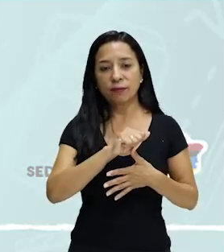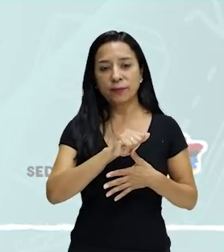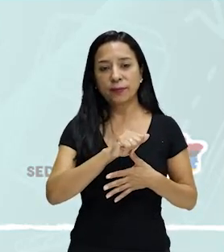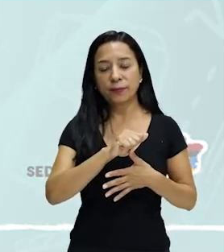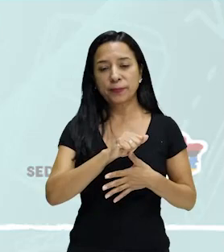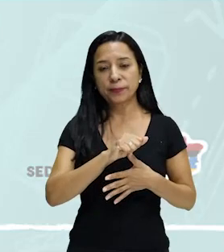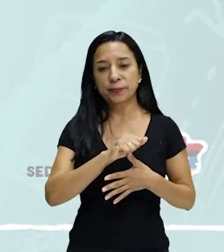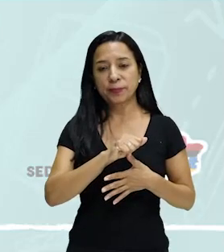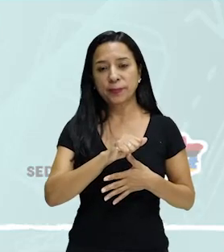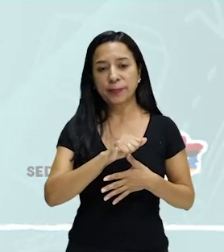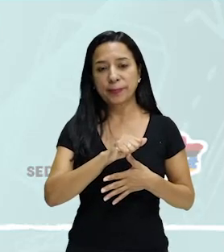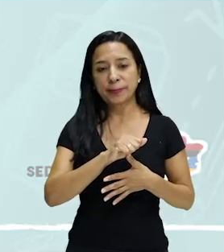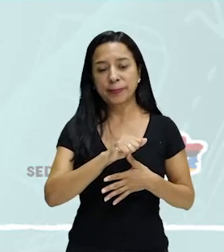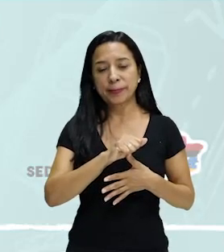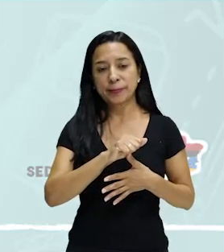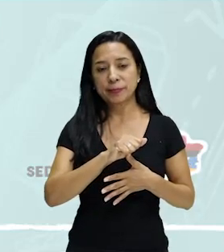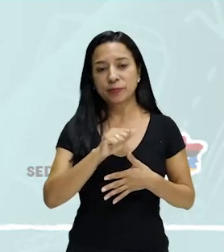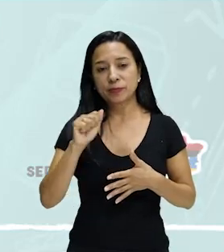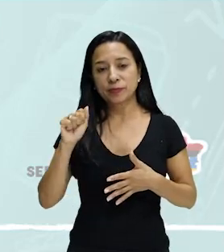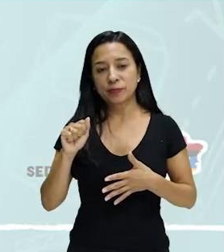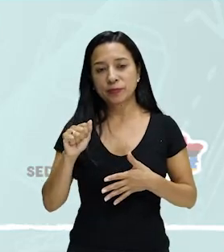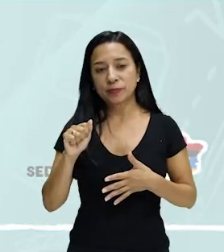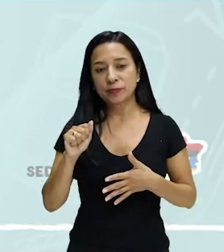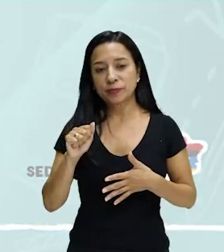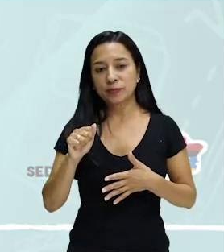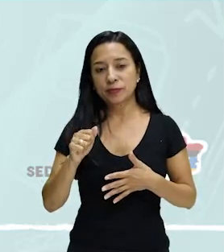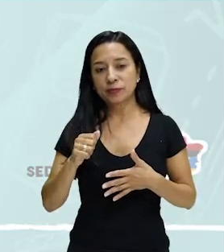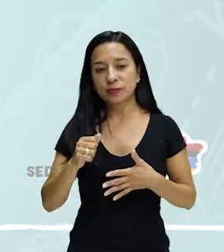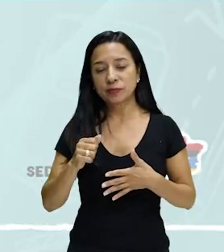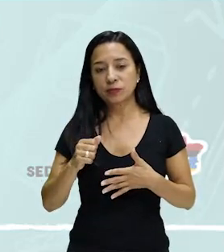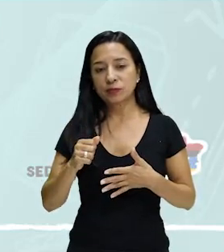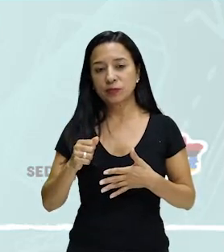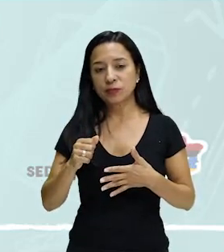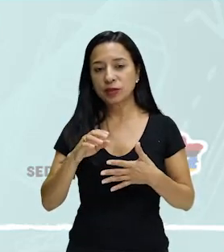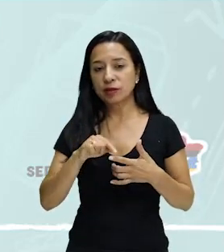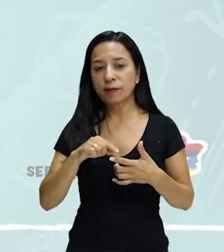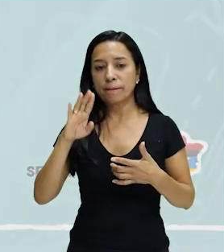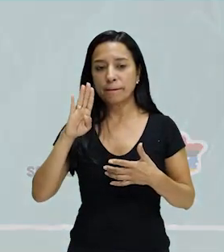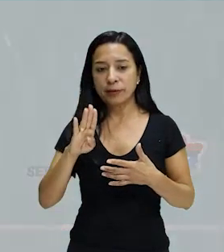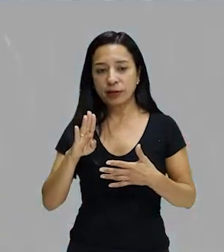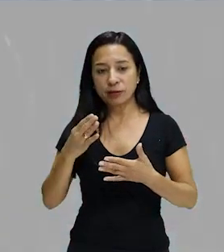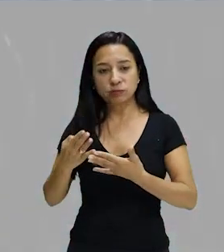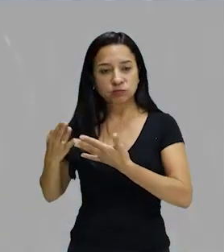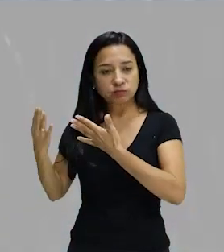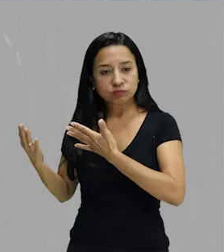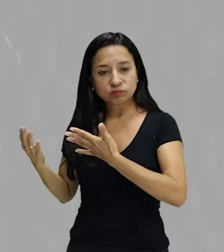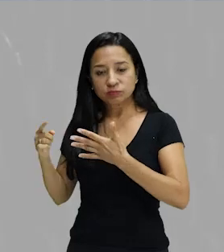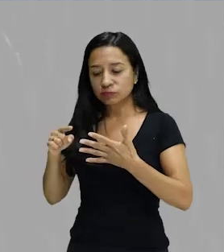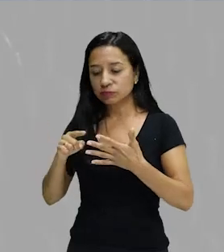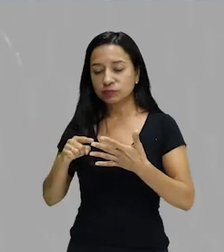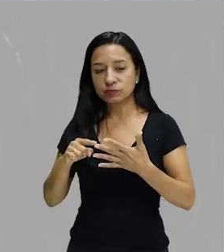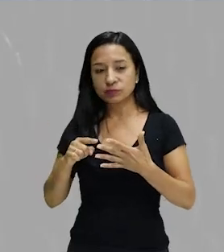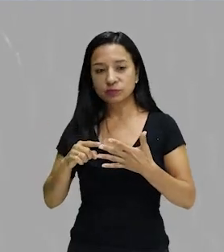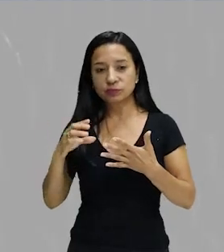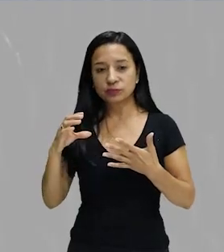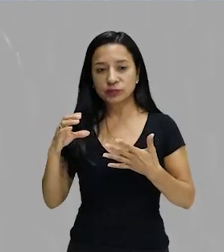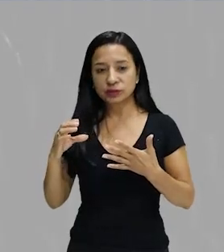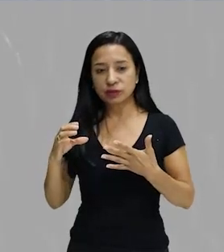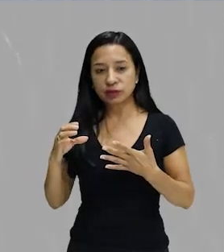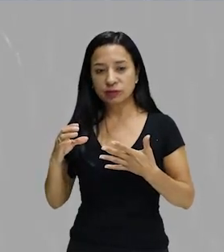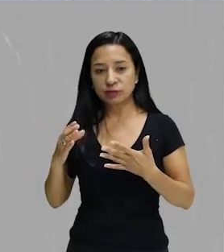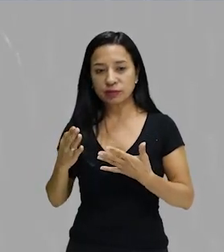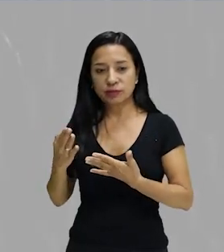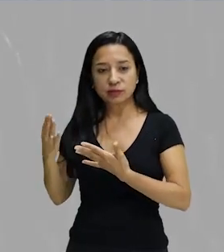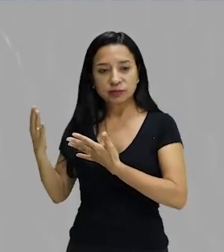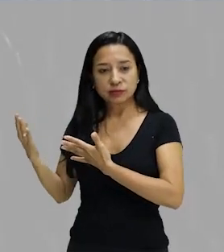Quem prefere, prefere uma coisa a outra. O cargo a que todos visavam, o verbo visar, precisa de uma preposição. Quem lembra, lembra de